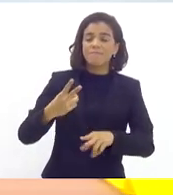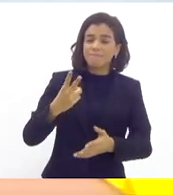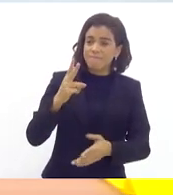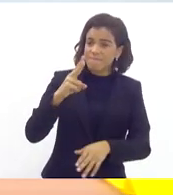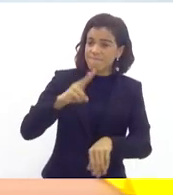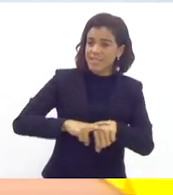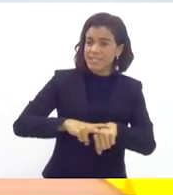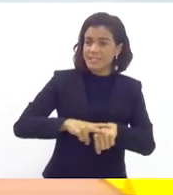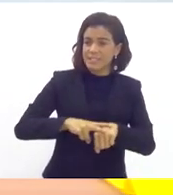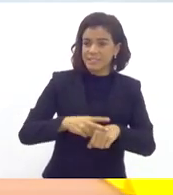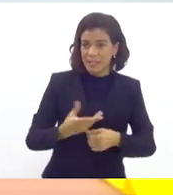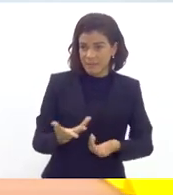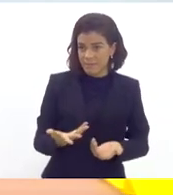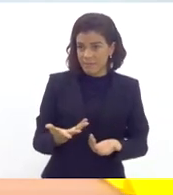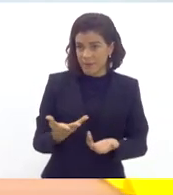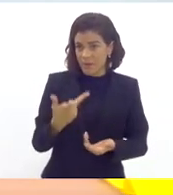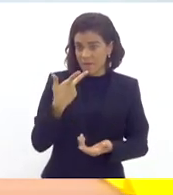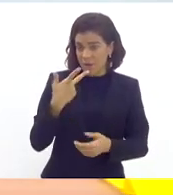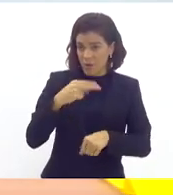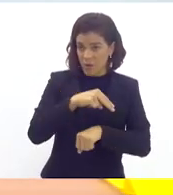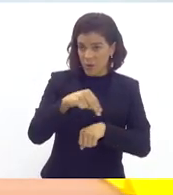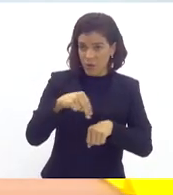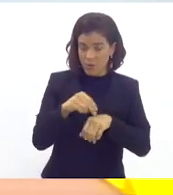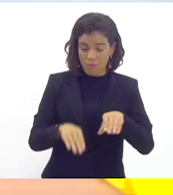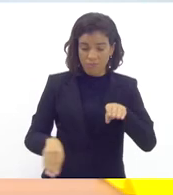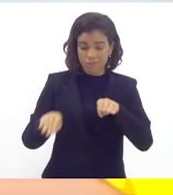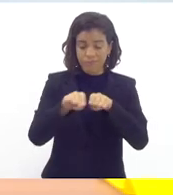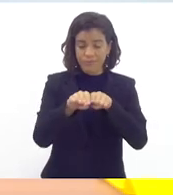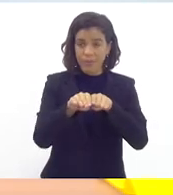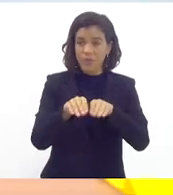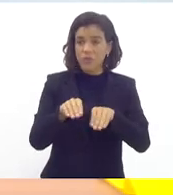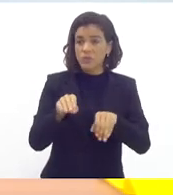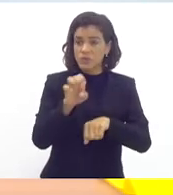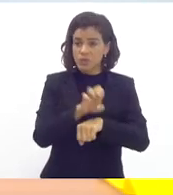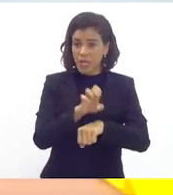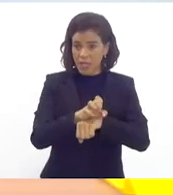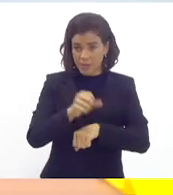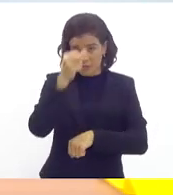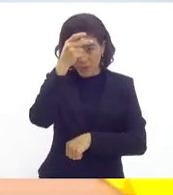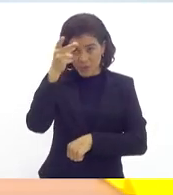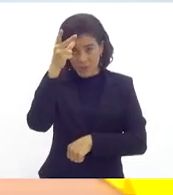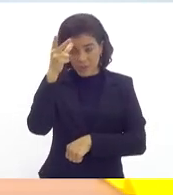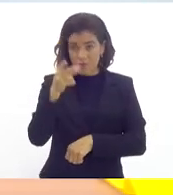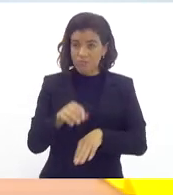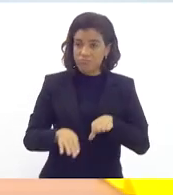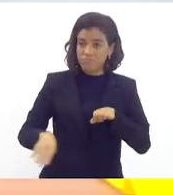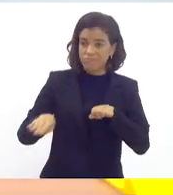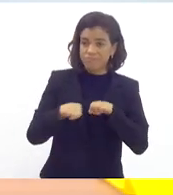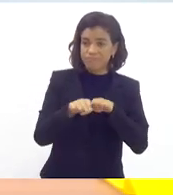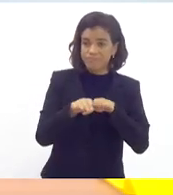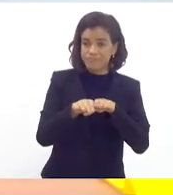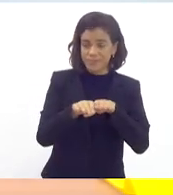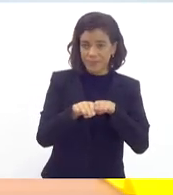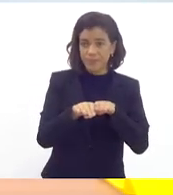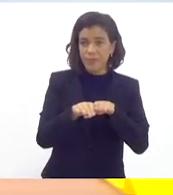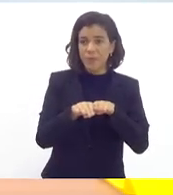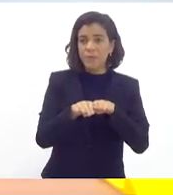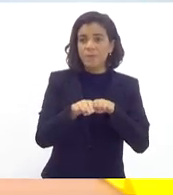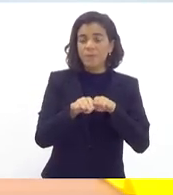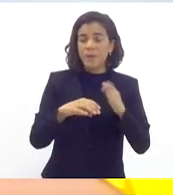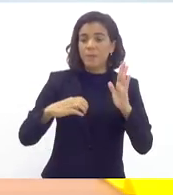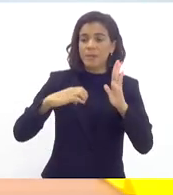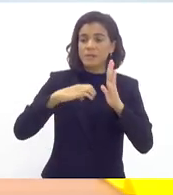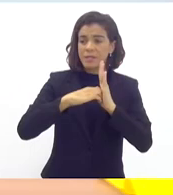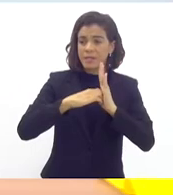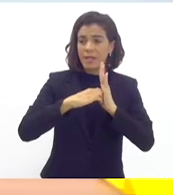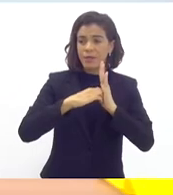inclusive agora o parecer colocou a União em pé de igualdade com os Estados e municípios, porque a própria União vai ter uma alíquota de referência fixada pelo Senado Federal, é